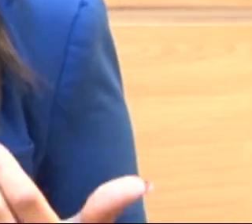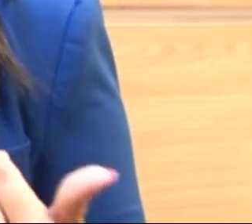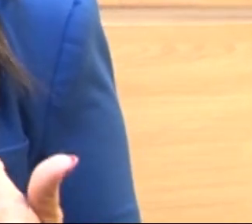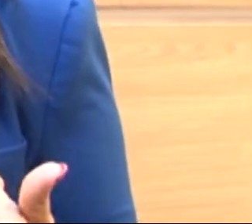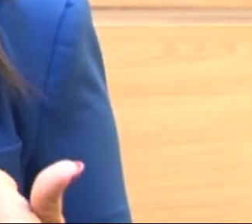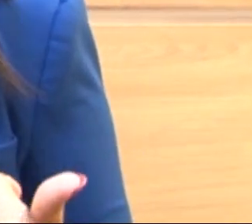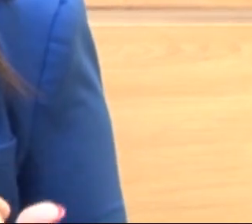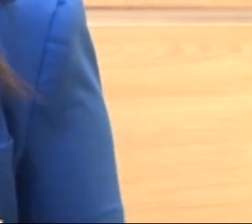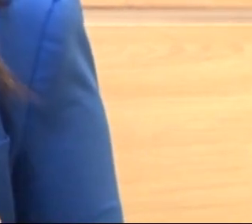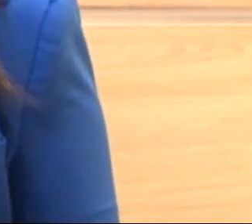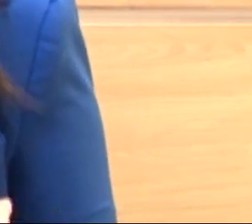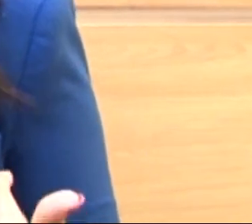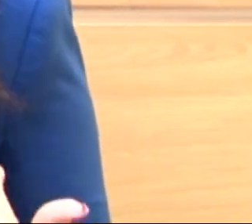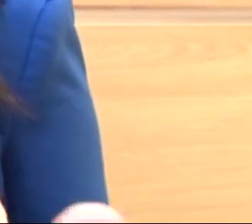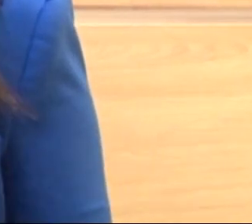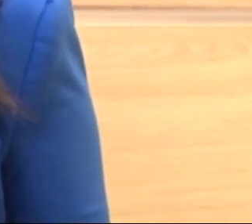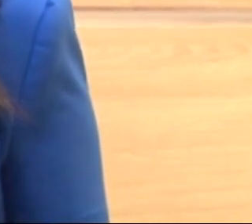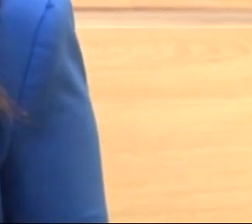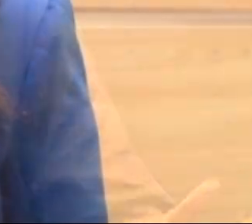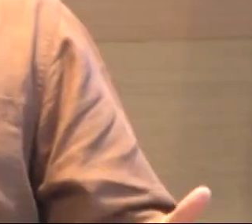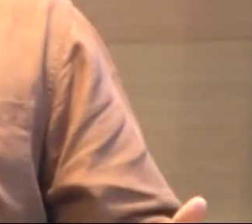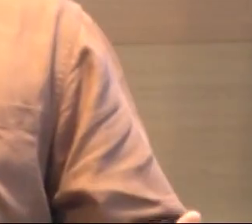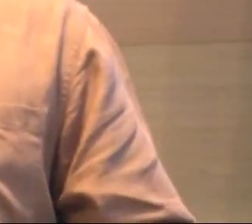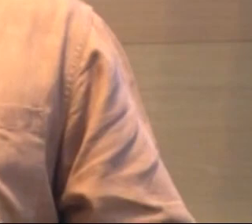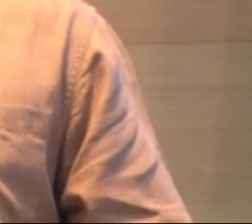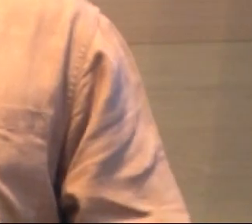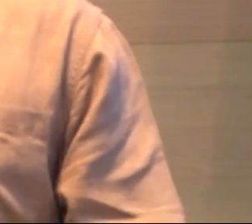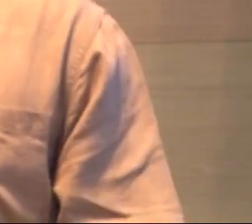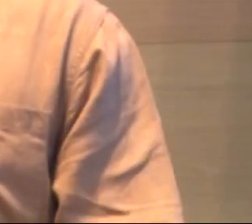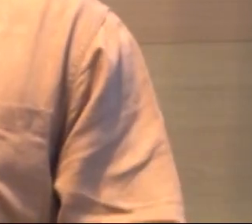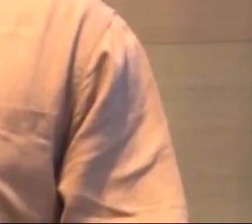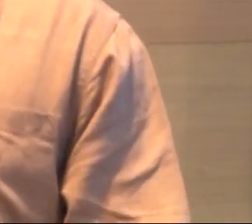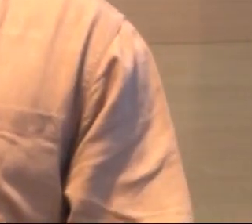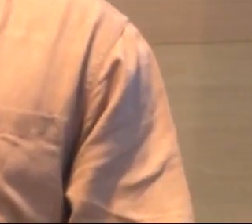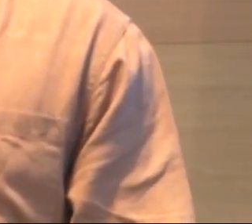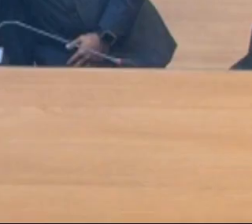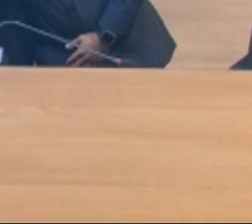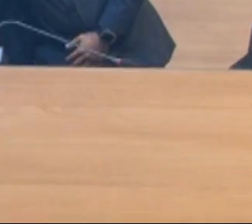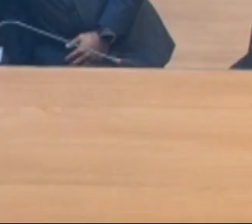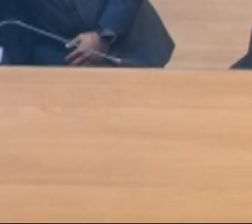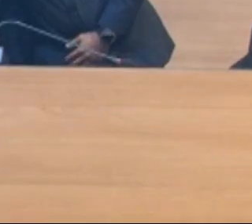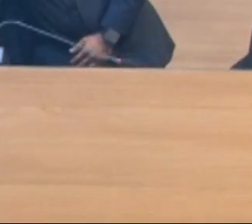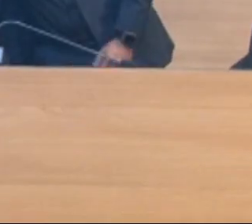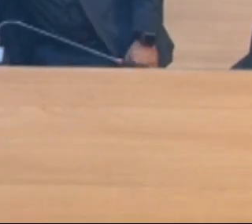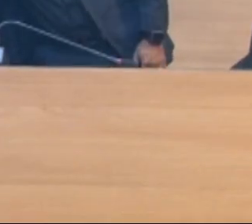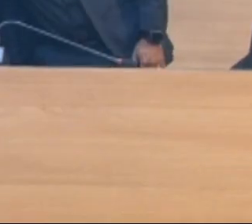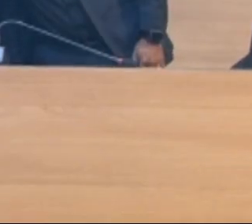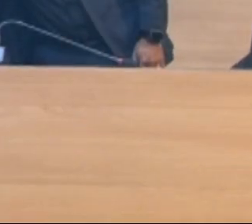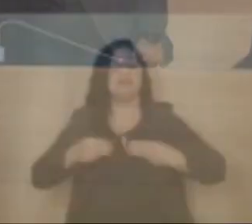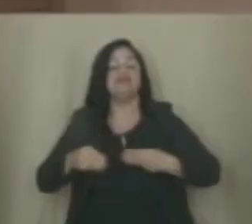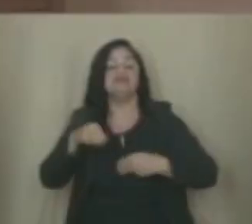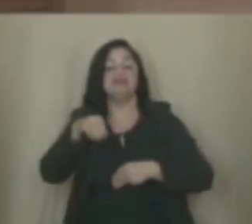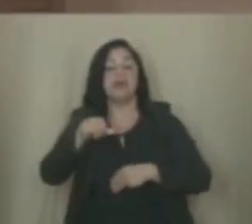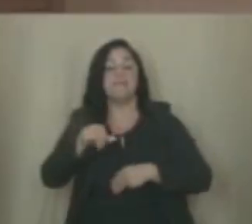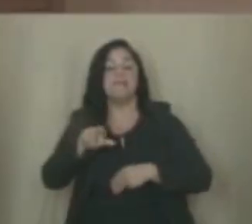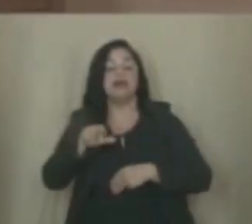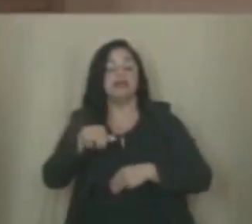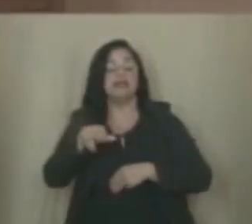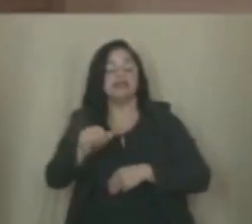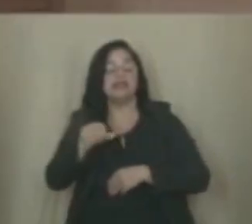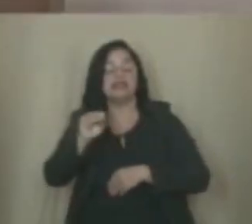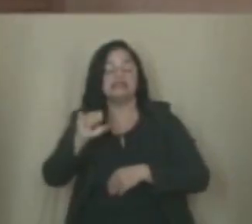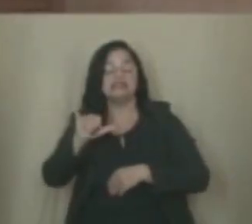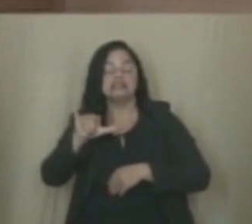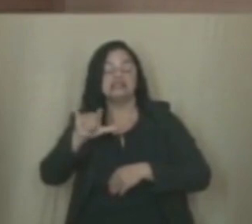coletividade, ao invés de pensar apenas no individualismo. O deputado federal Túlio Gadelha também foi homenageado. A gente